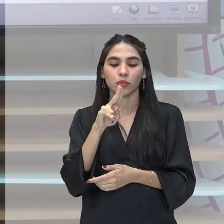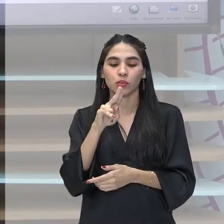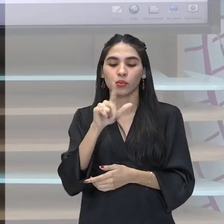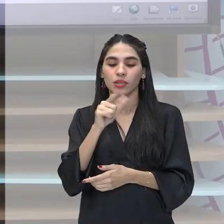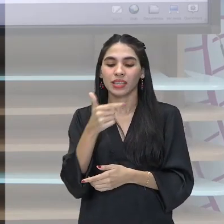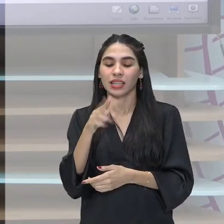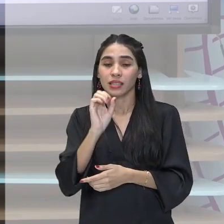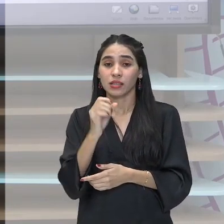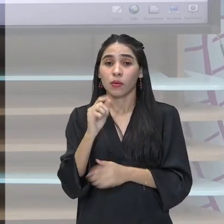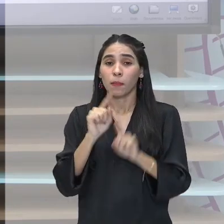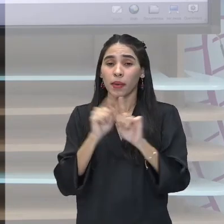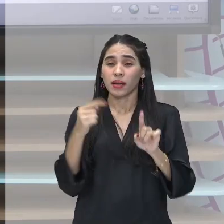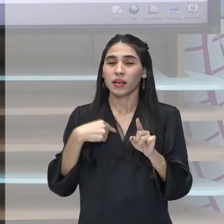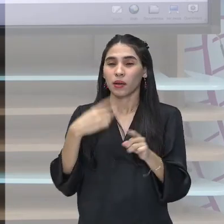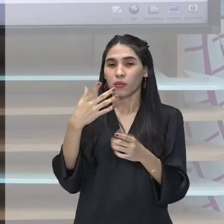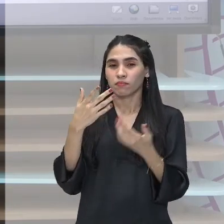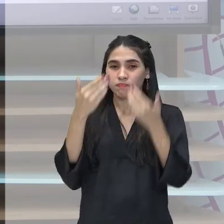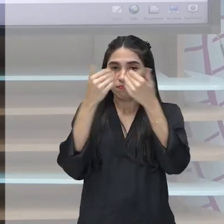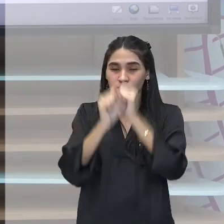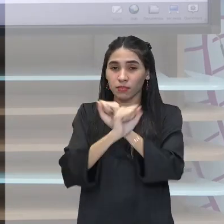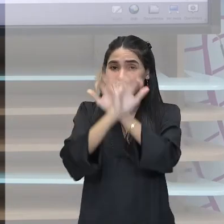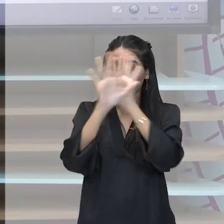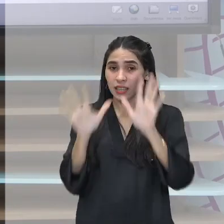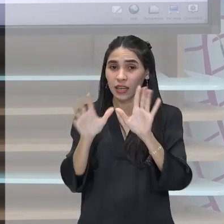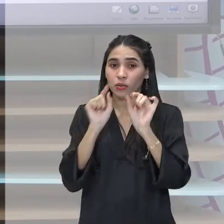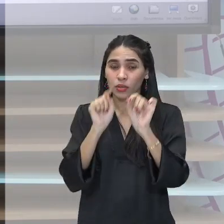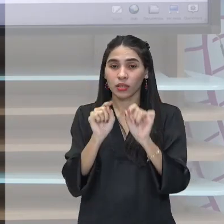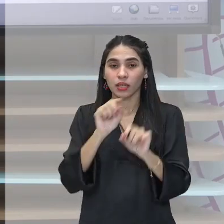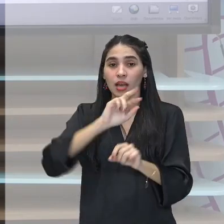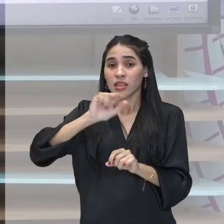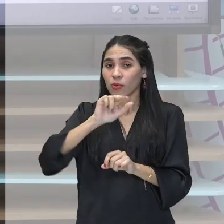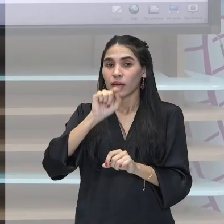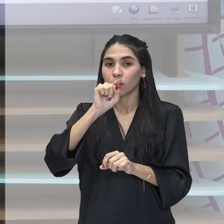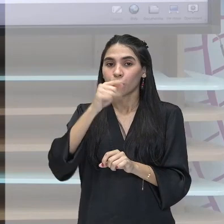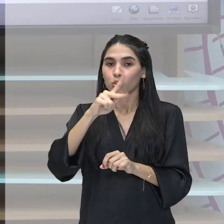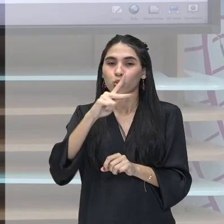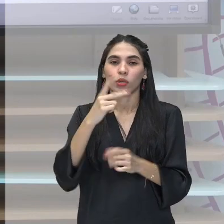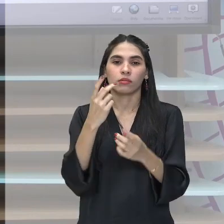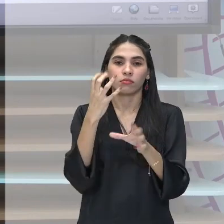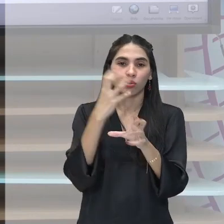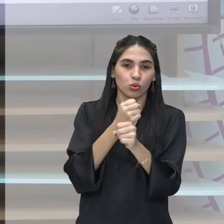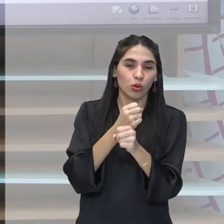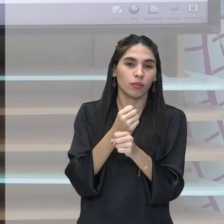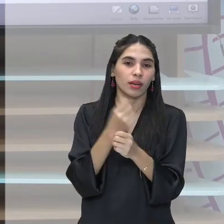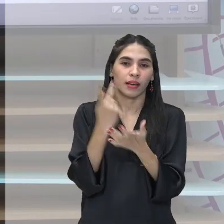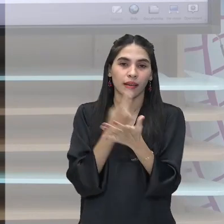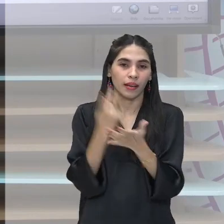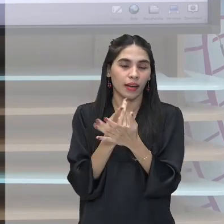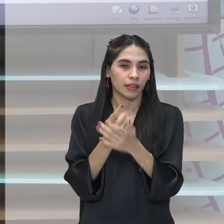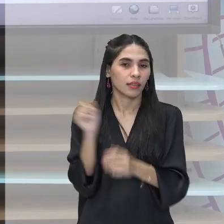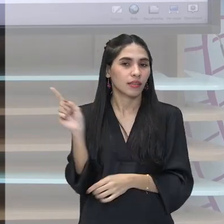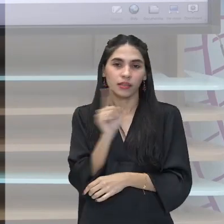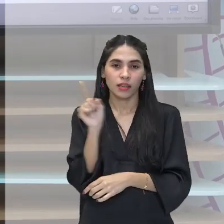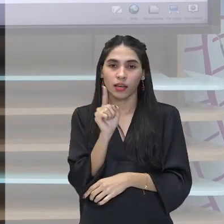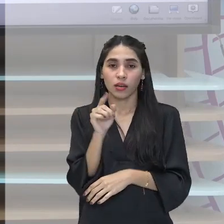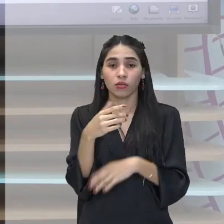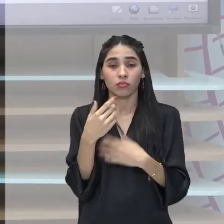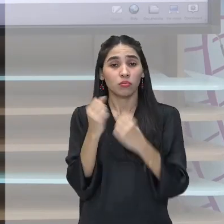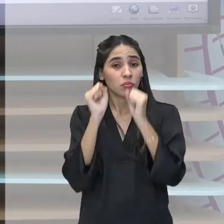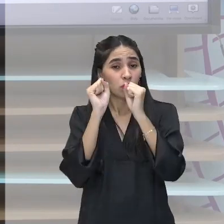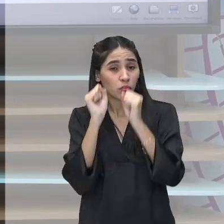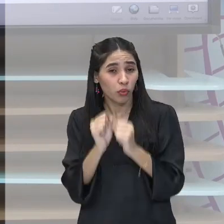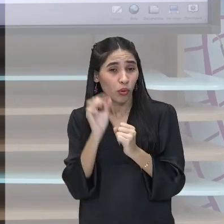gostaria de deixar claro é que não é que a tua conta esteja errada, é um possível erro